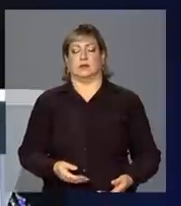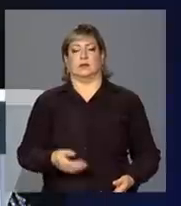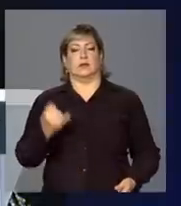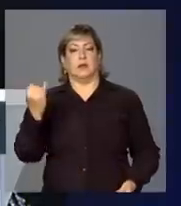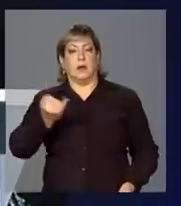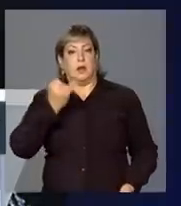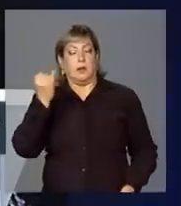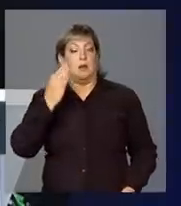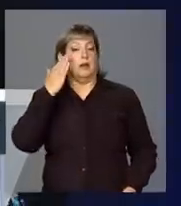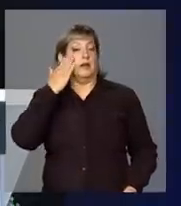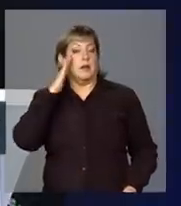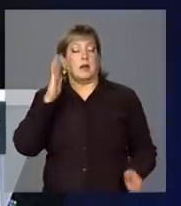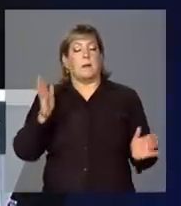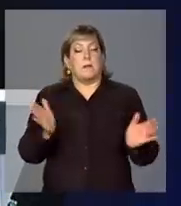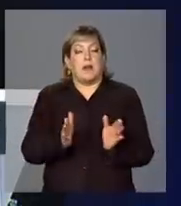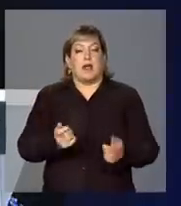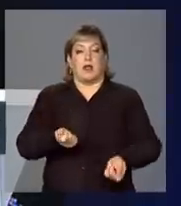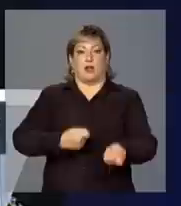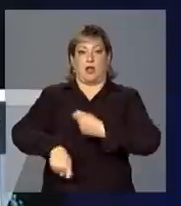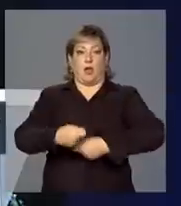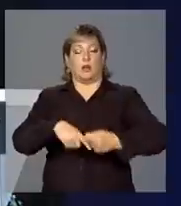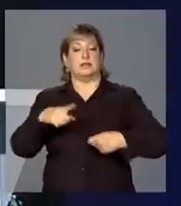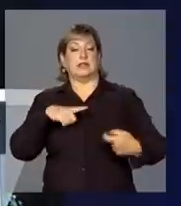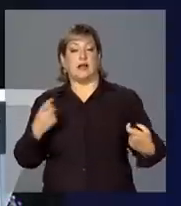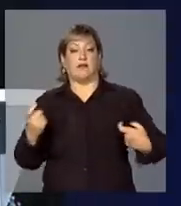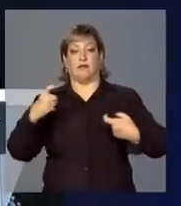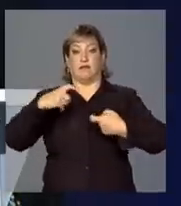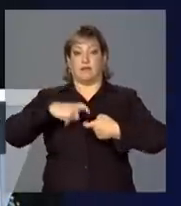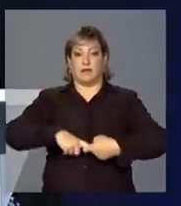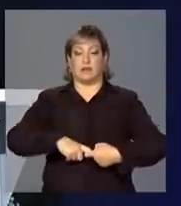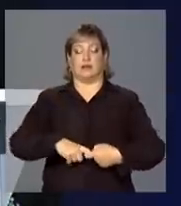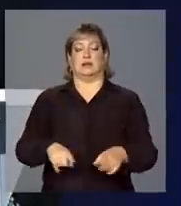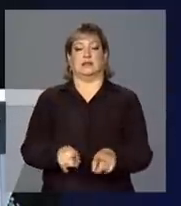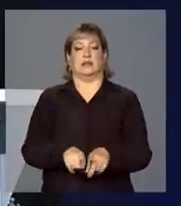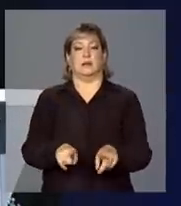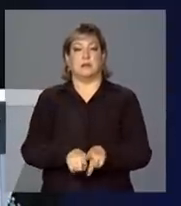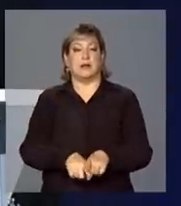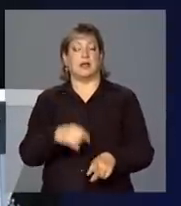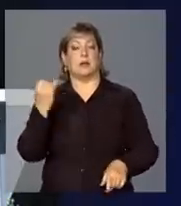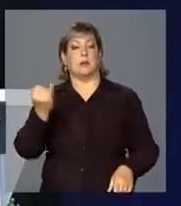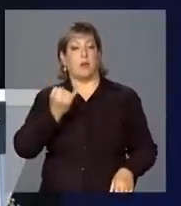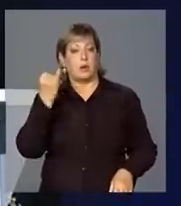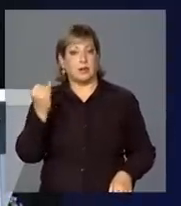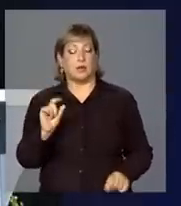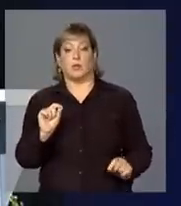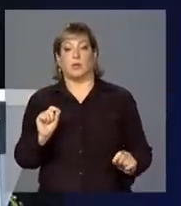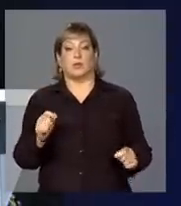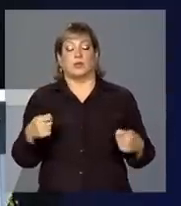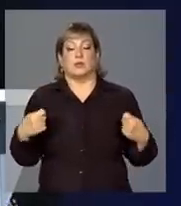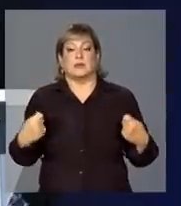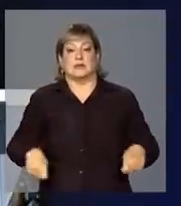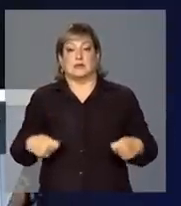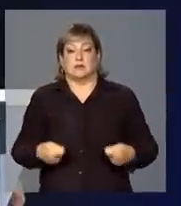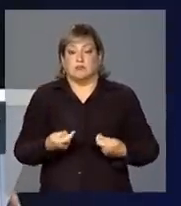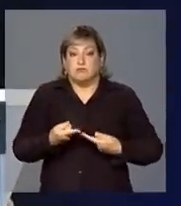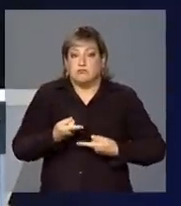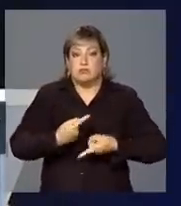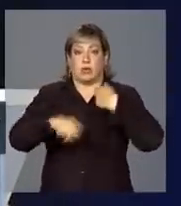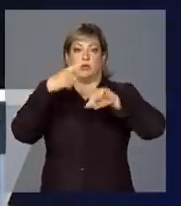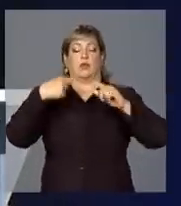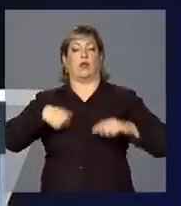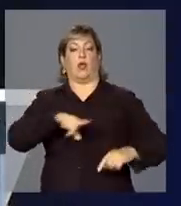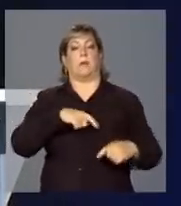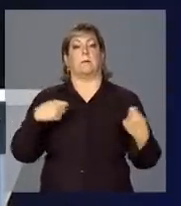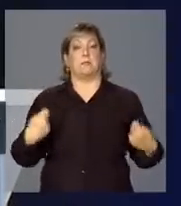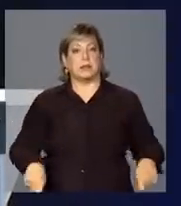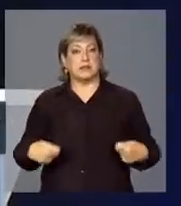dos pequenos negócios está vinculada também à consciência da importância do necessário salto que nós teremos